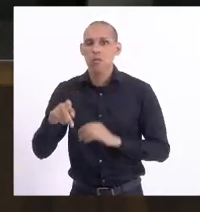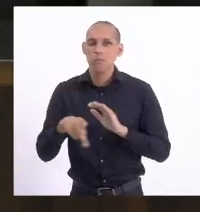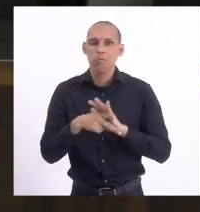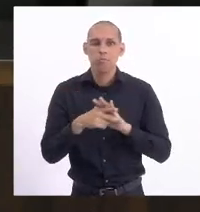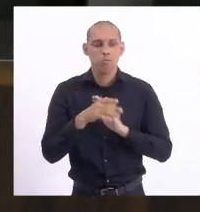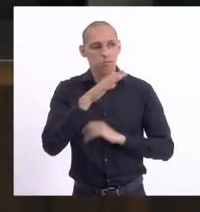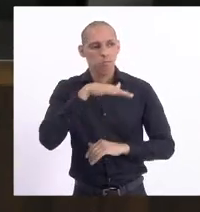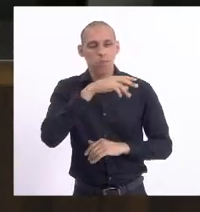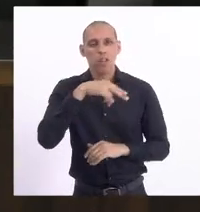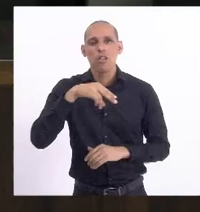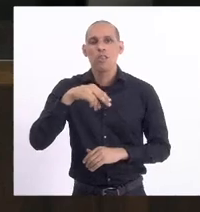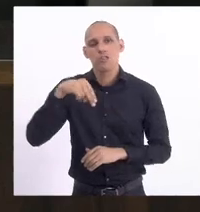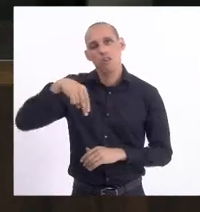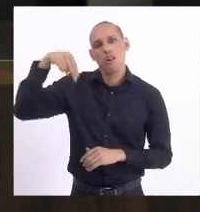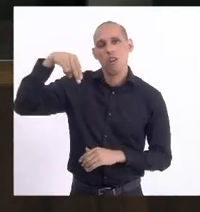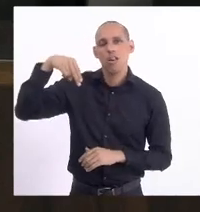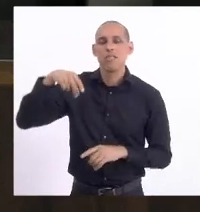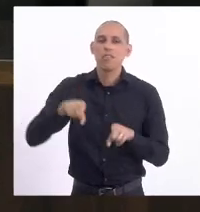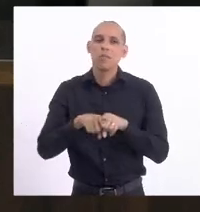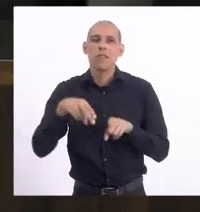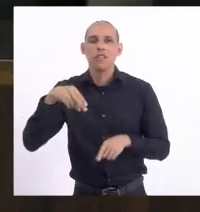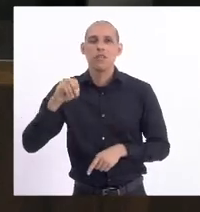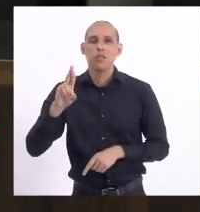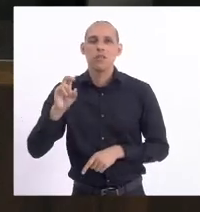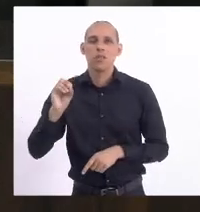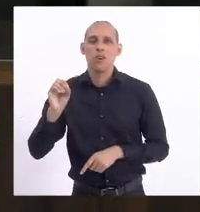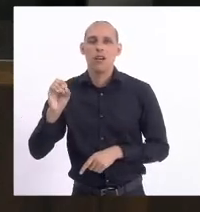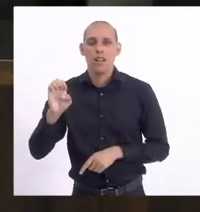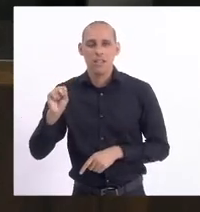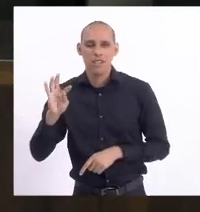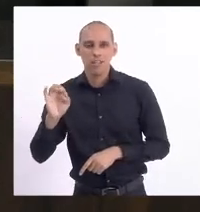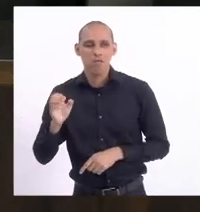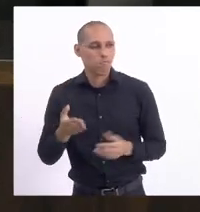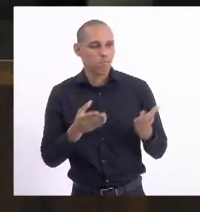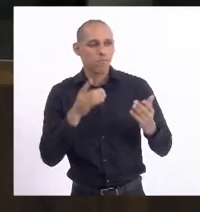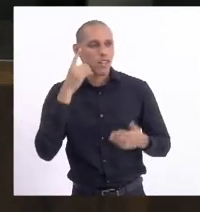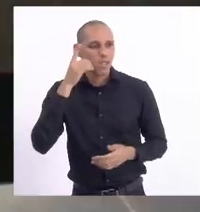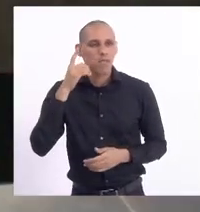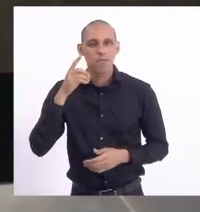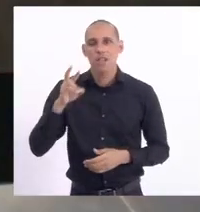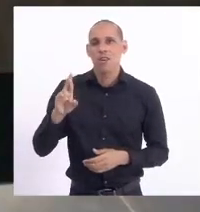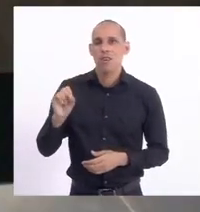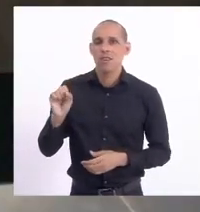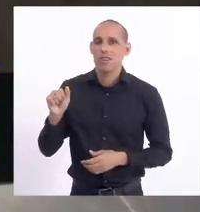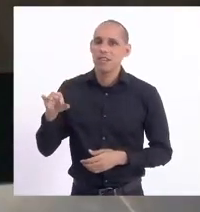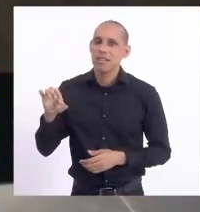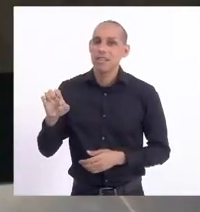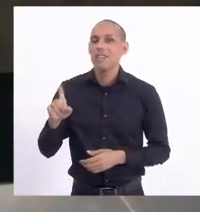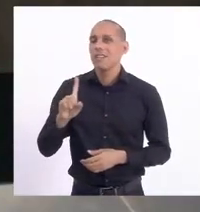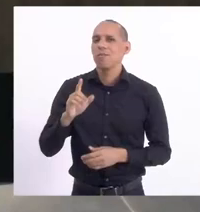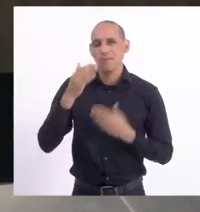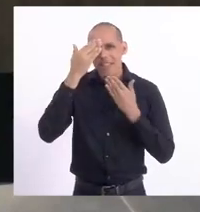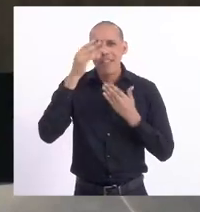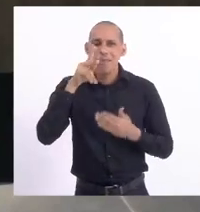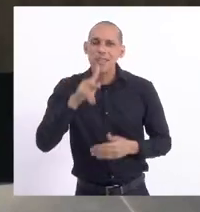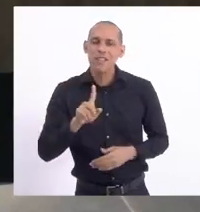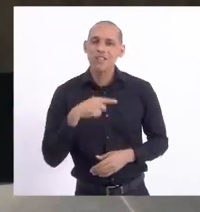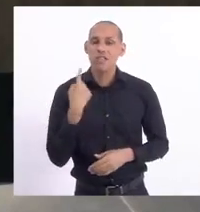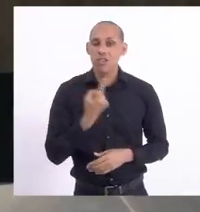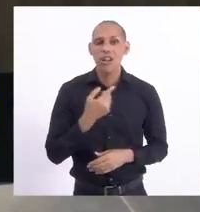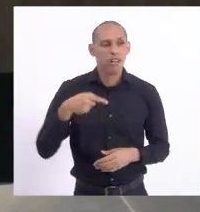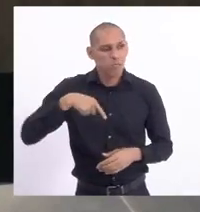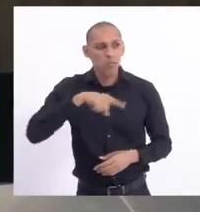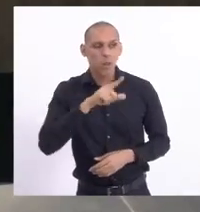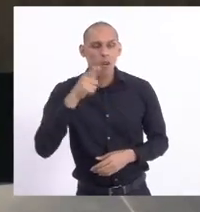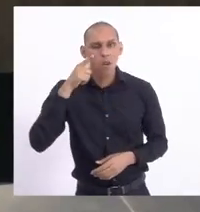ok? Obrigada, então, senhor presidente. Deputada Rosane. Não, obrigada, senhor presidente. Nós, inclusive, repito, estivemos